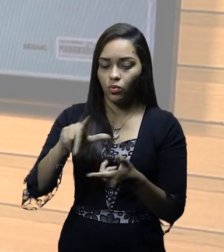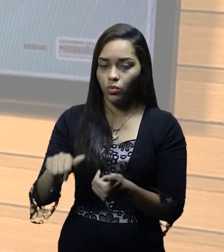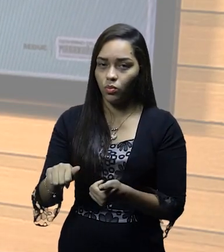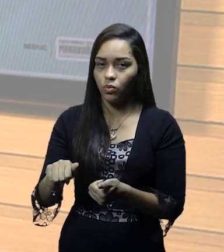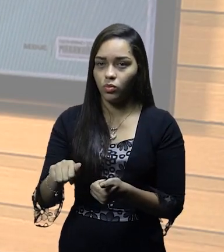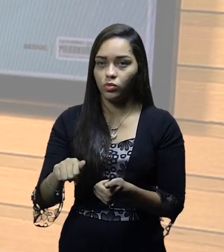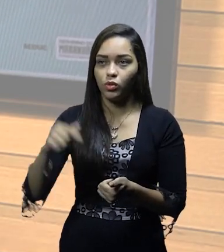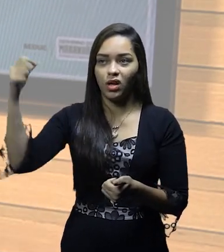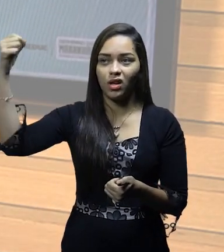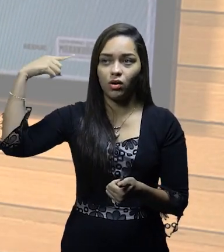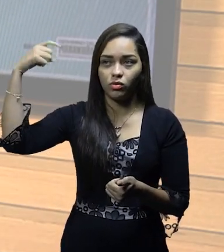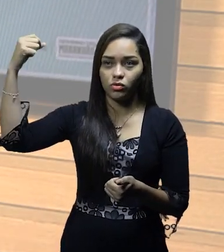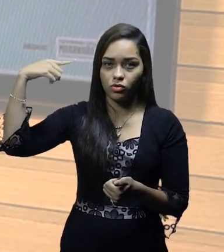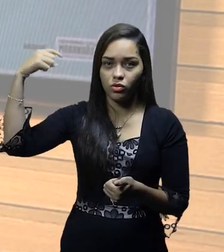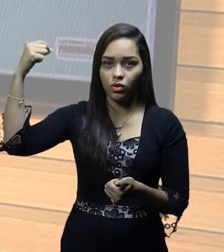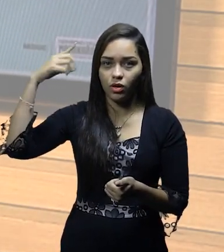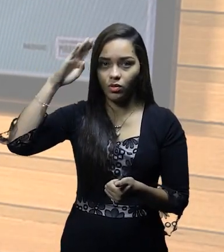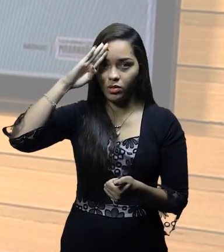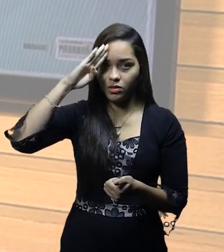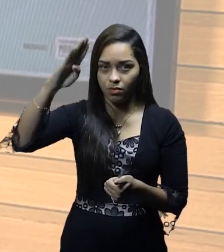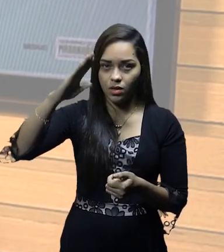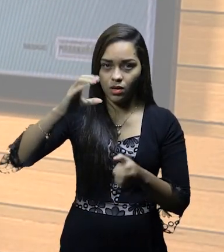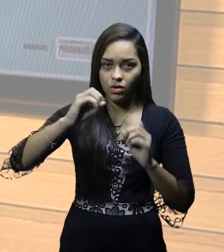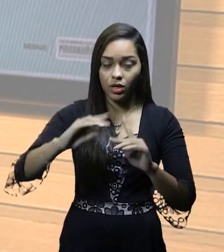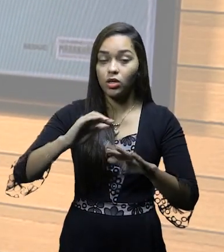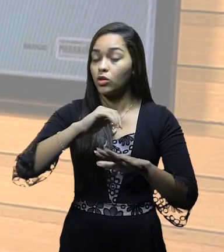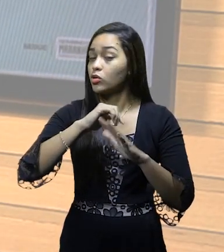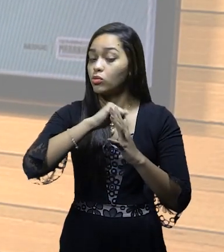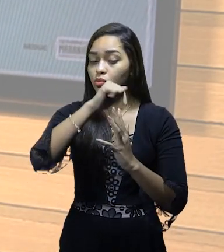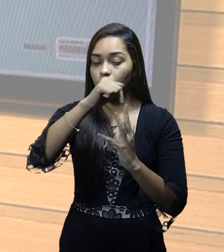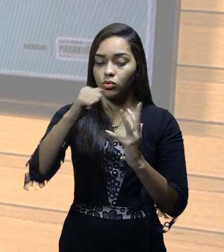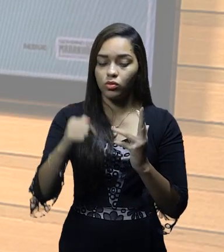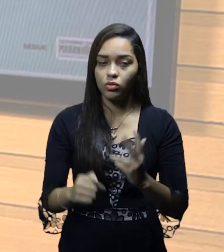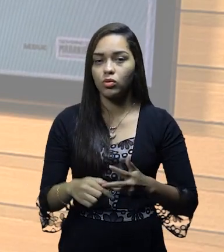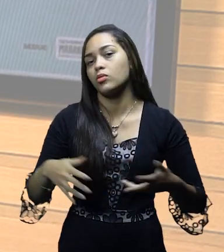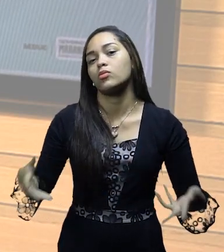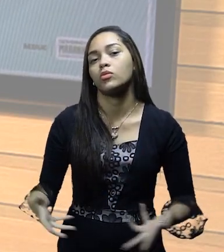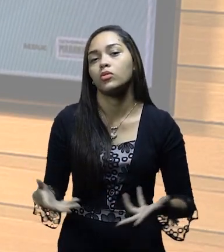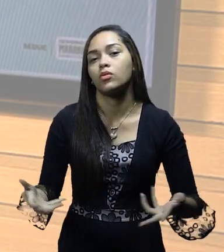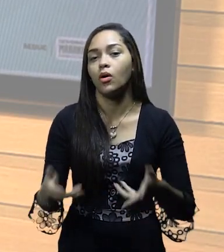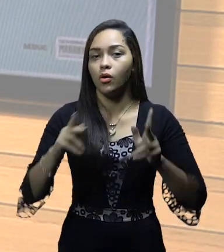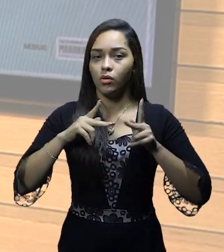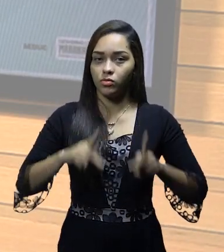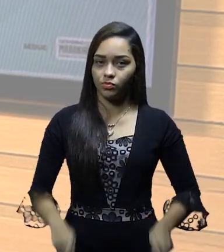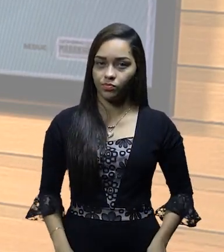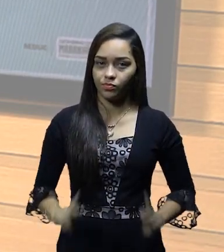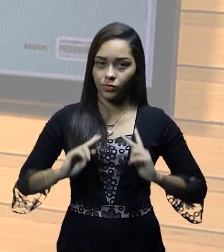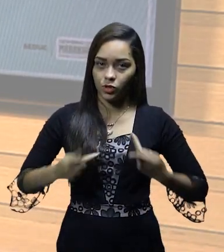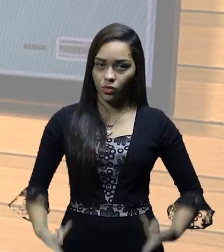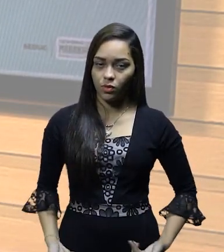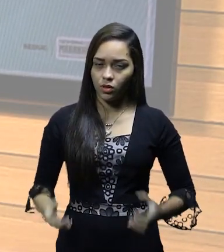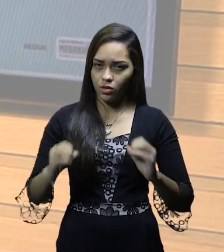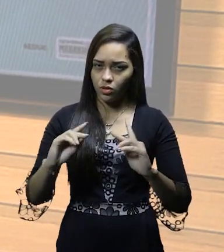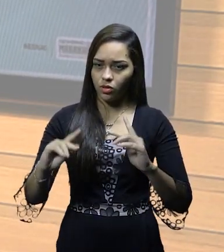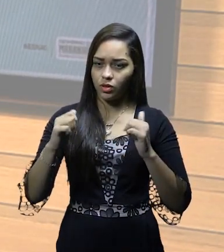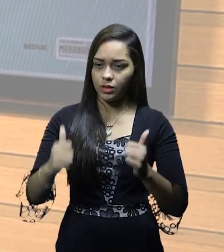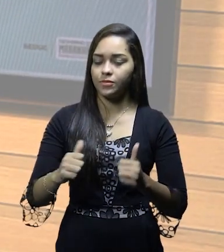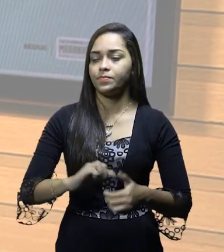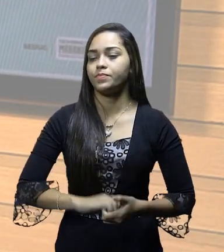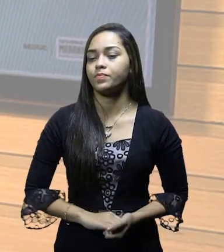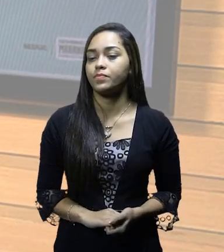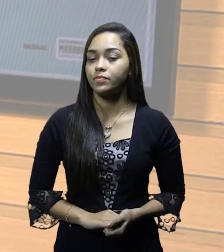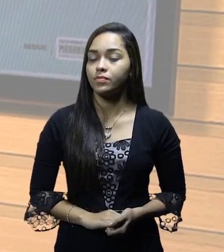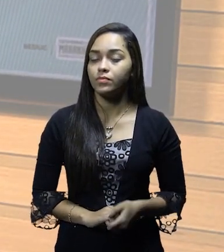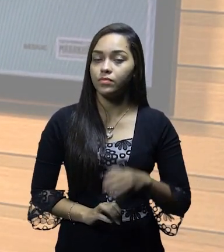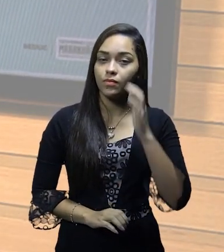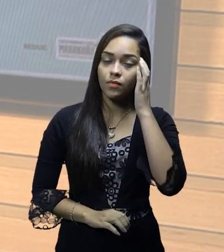Terra era o Sol e não a Terra, né, o centro do sistema planetário. Tudo isso modificou